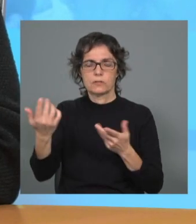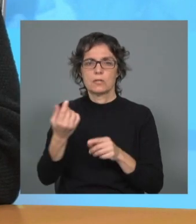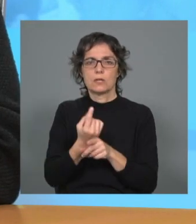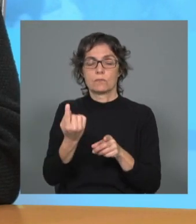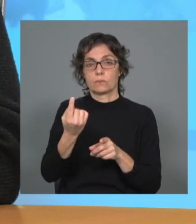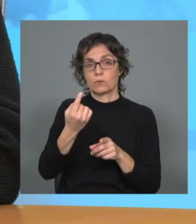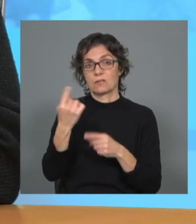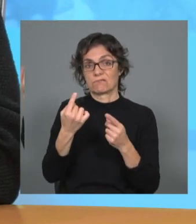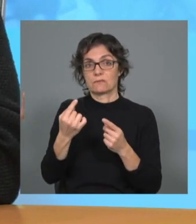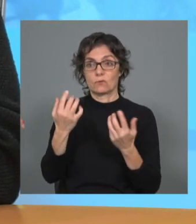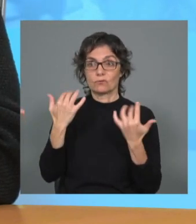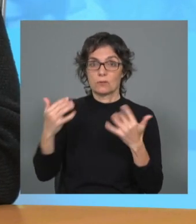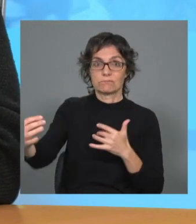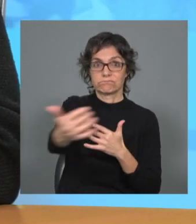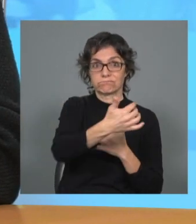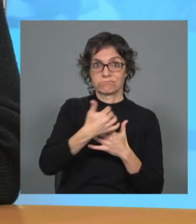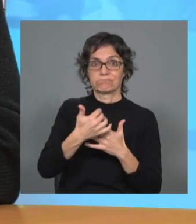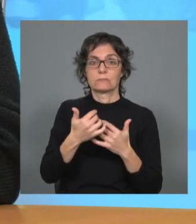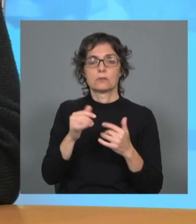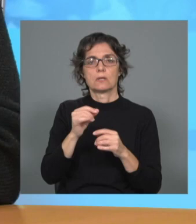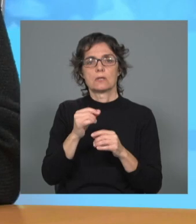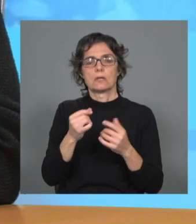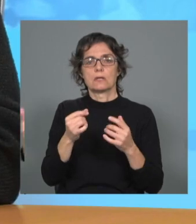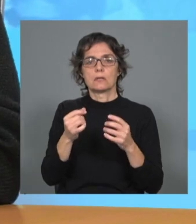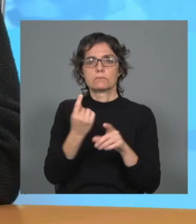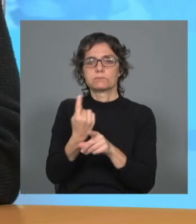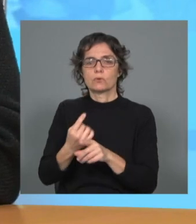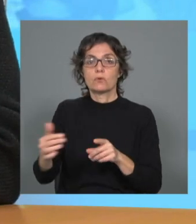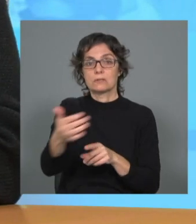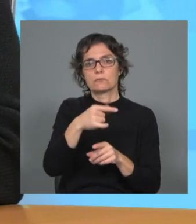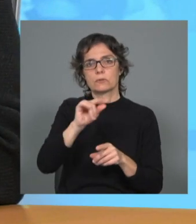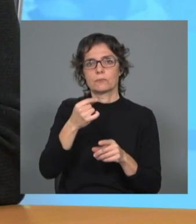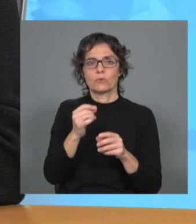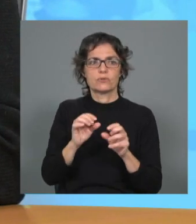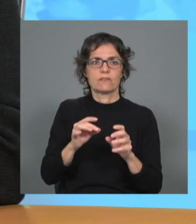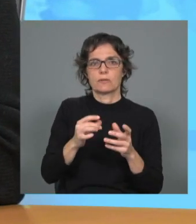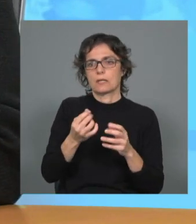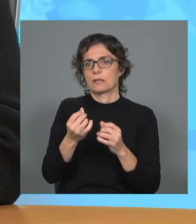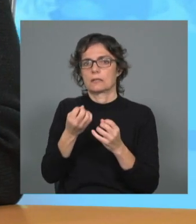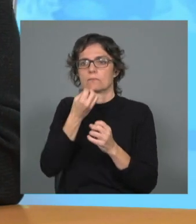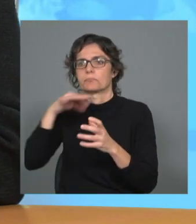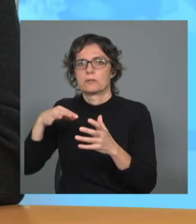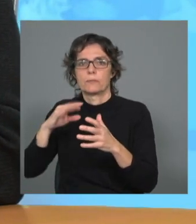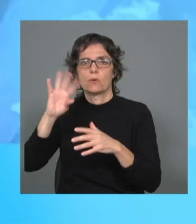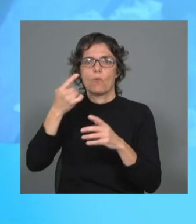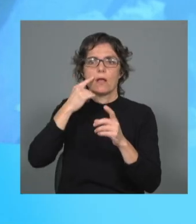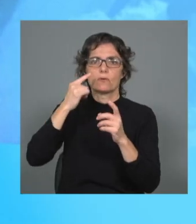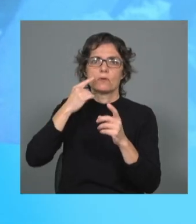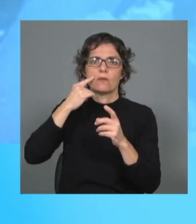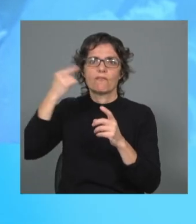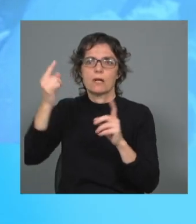recolha de donativos e depois desperdiçá-los. Nós somos uma sociedade de desperdício, mas para isto não pode ser. E, sobretudo, a Rede